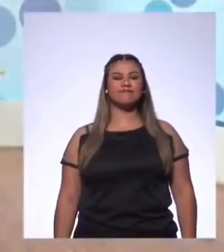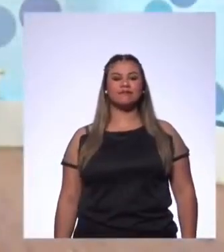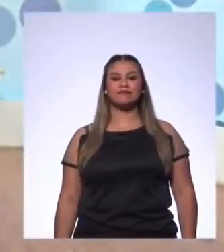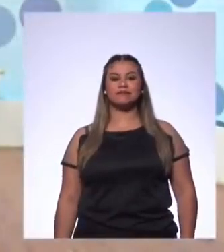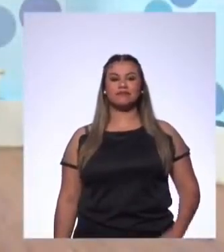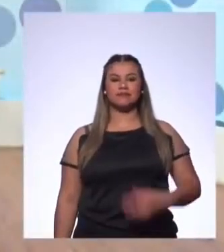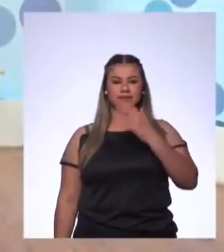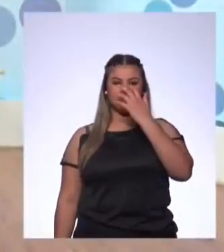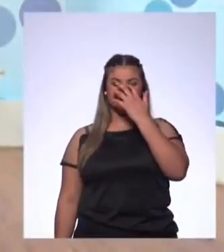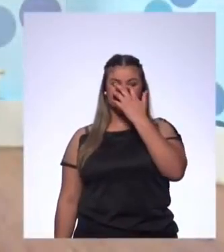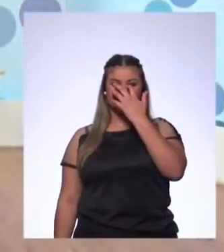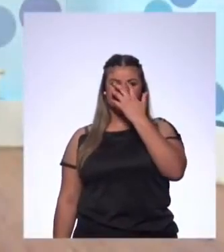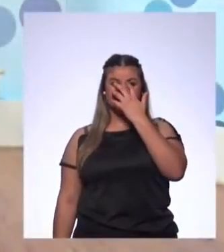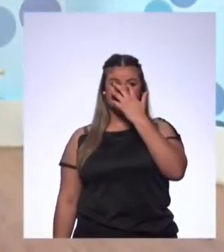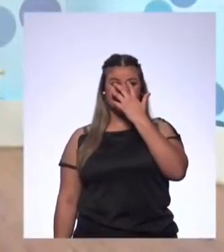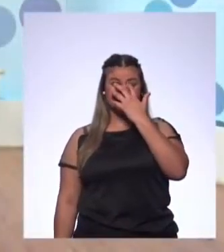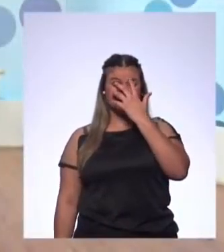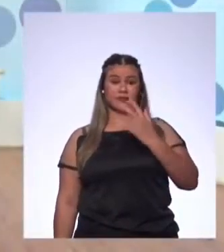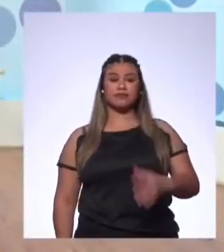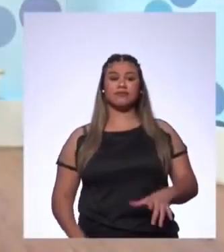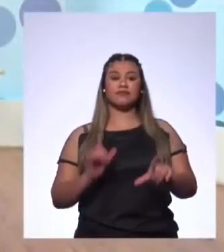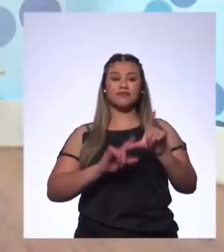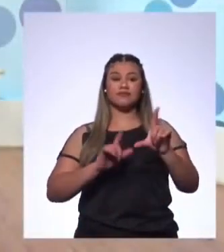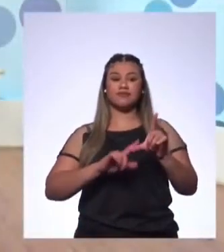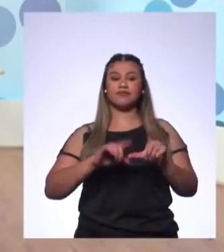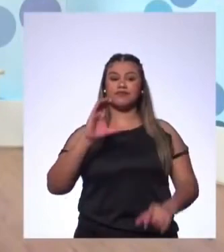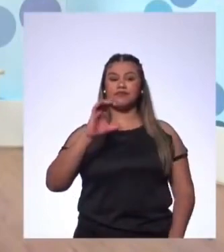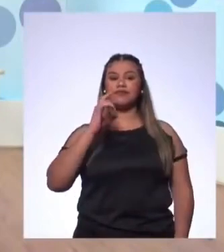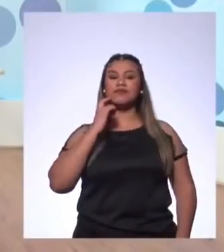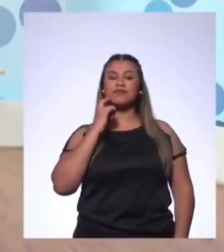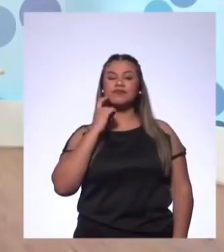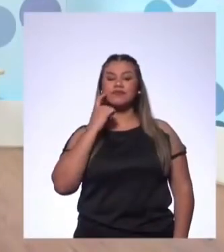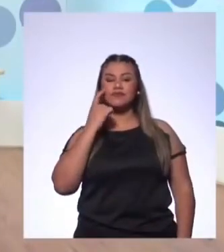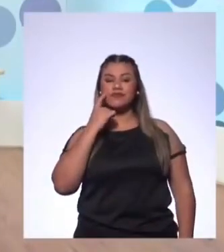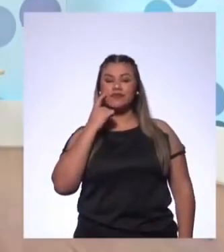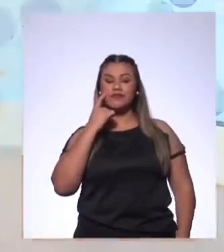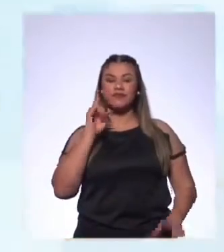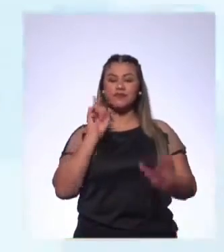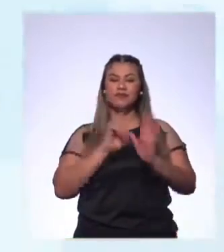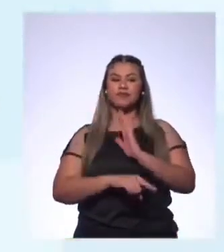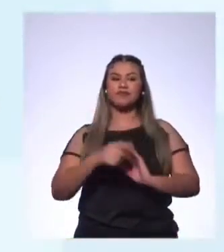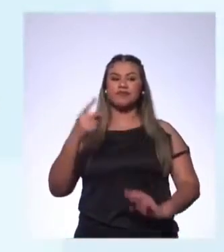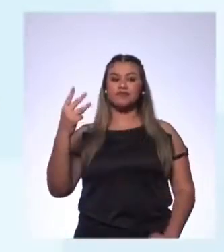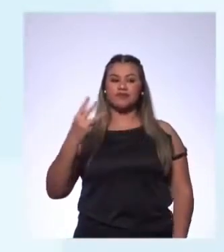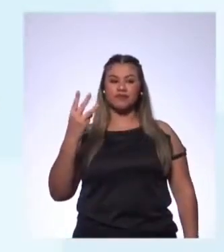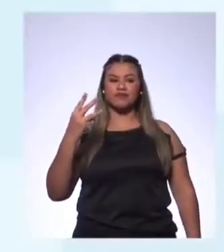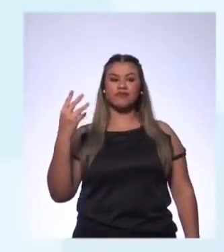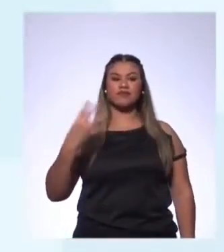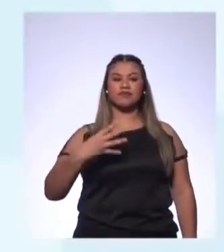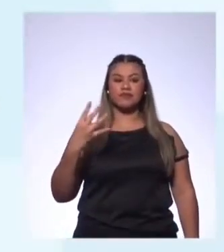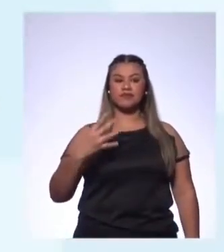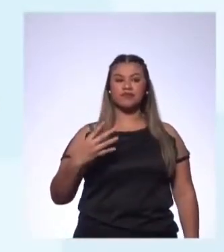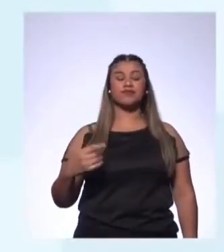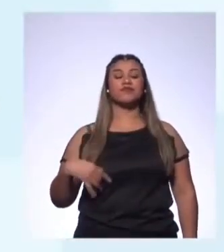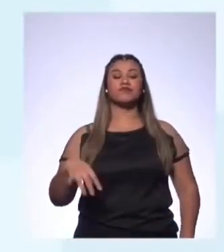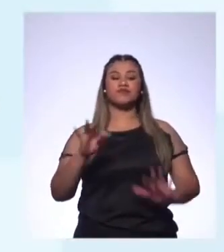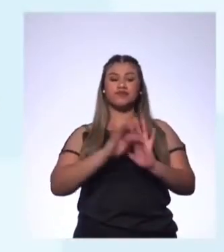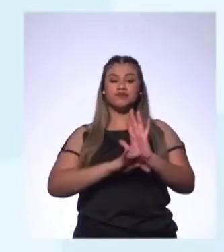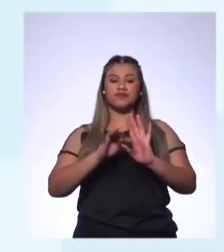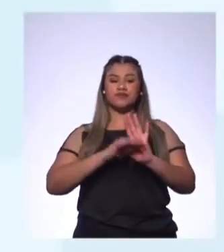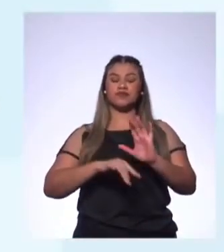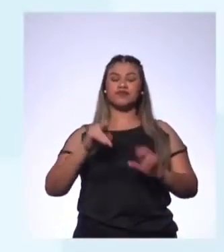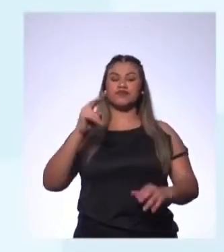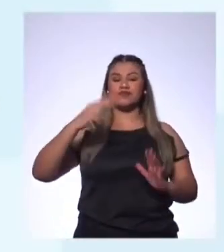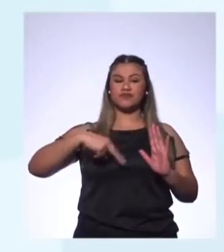letra C, certo? Terceira e quarta questões. O texto que você acabou de ler tem como